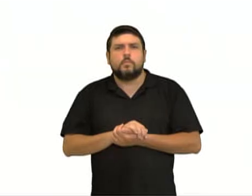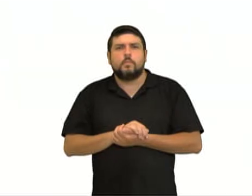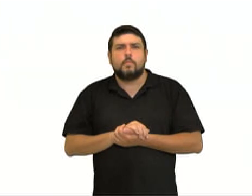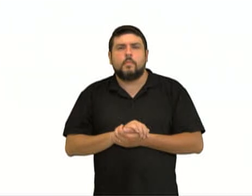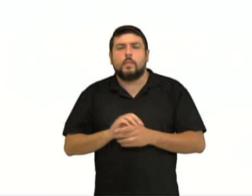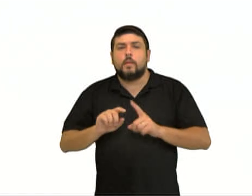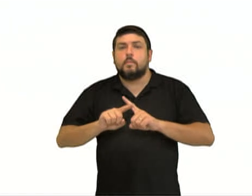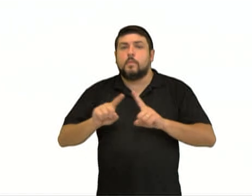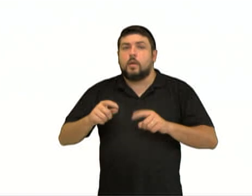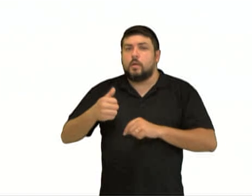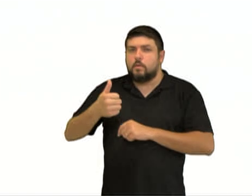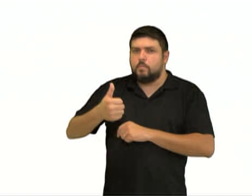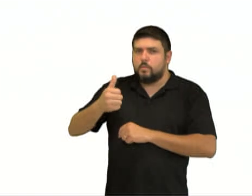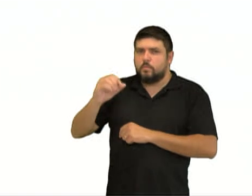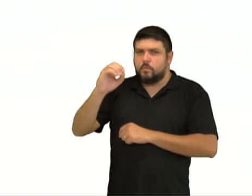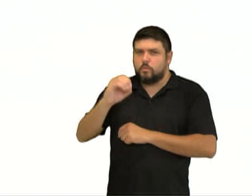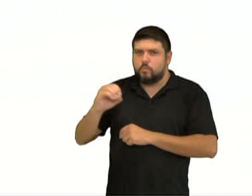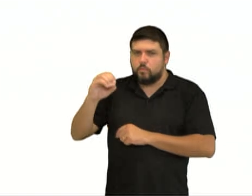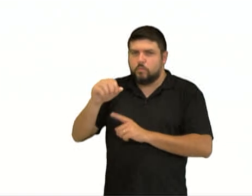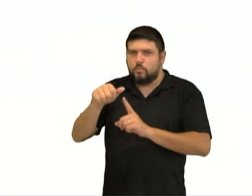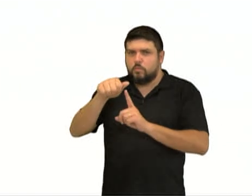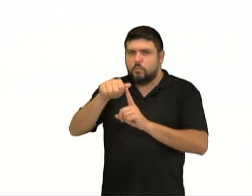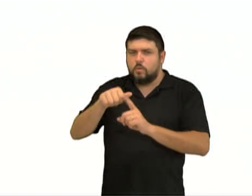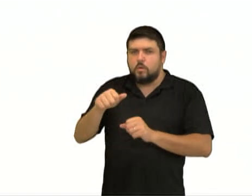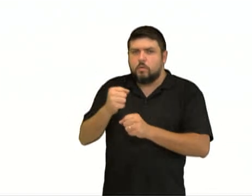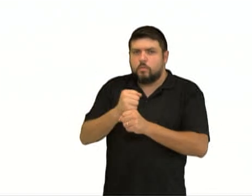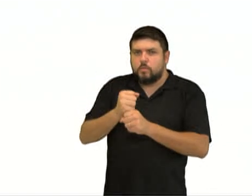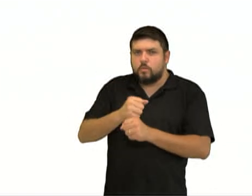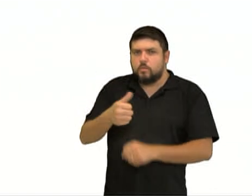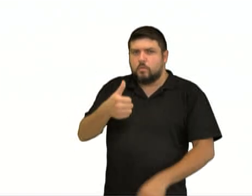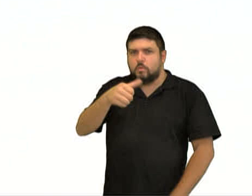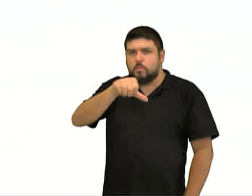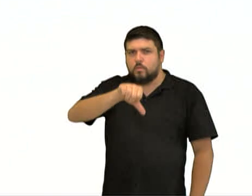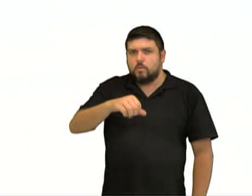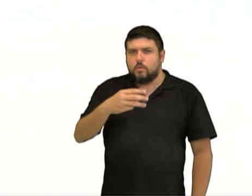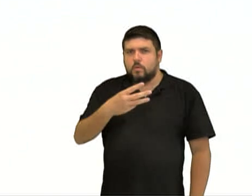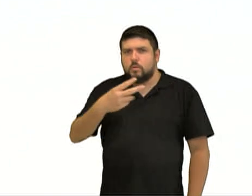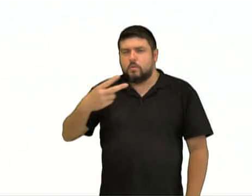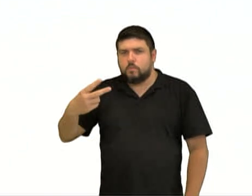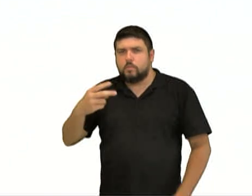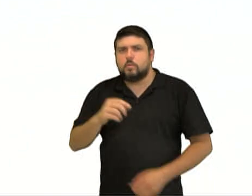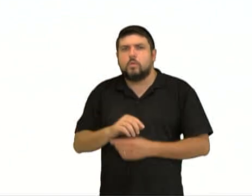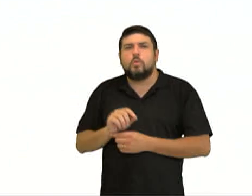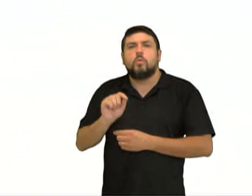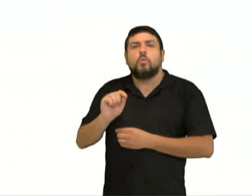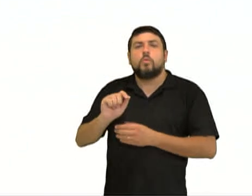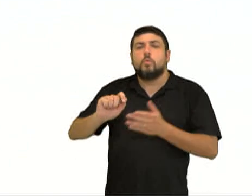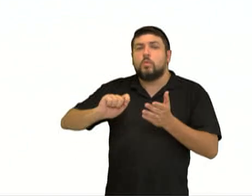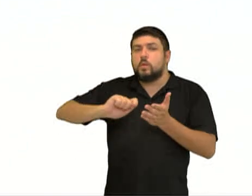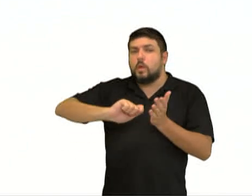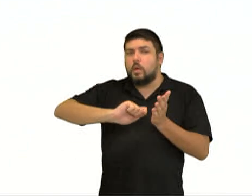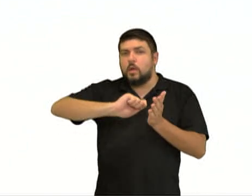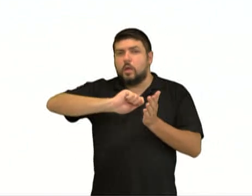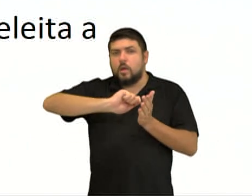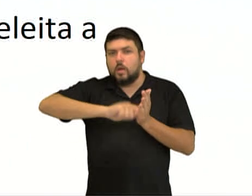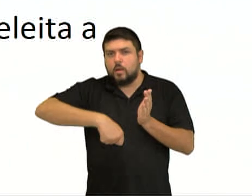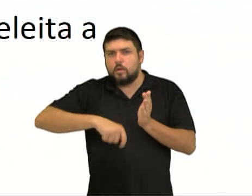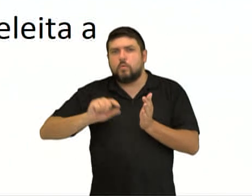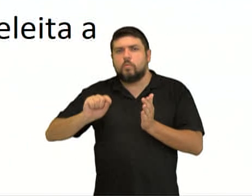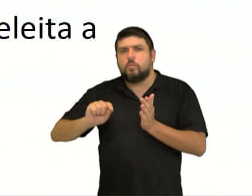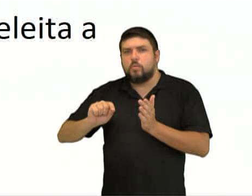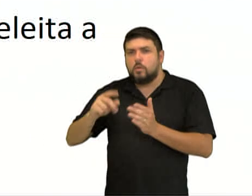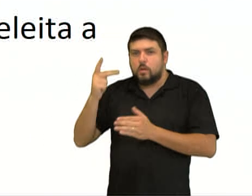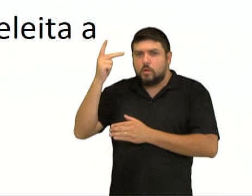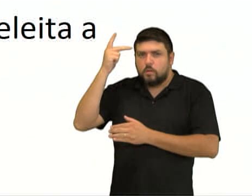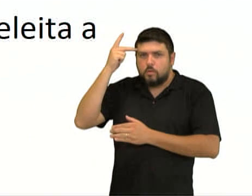de outubro de 1932, menos de 3 meses do confronto, foi assinada a rendição de São